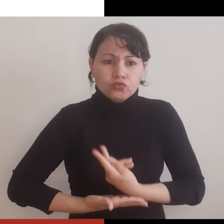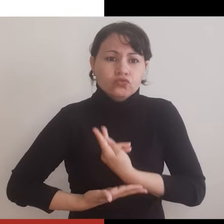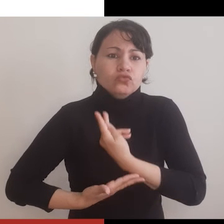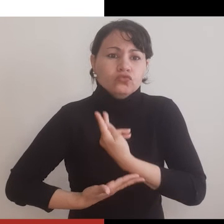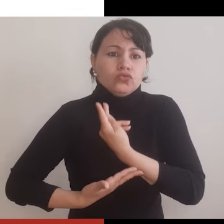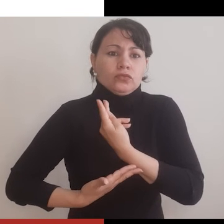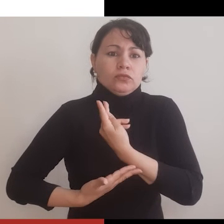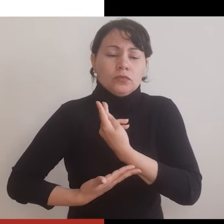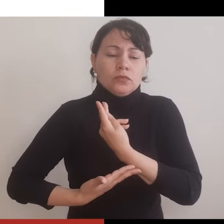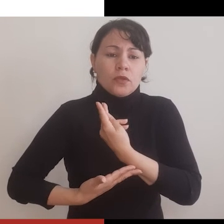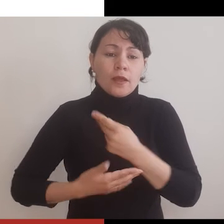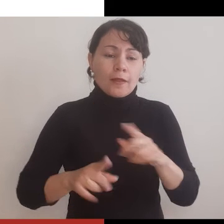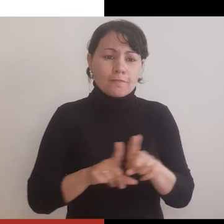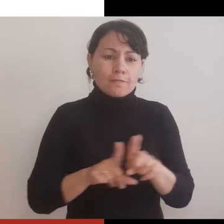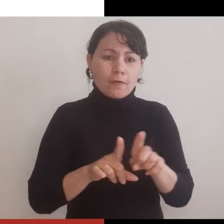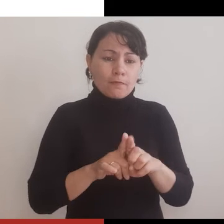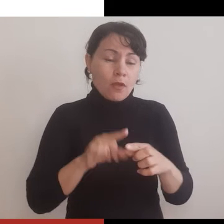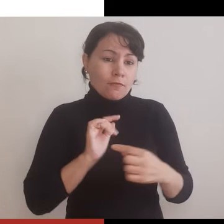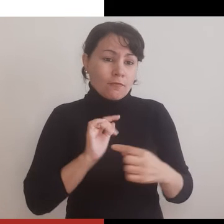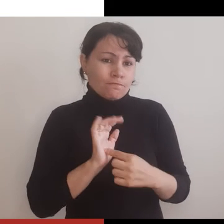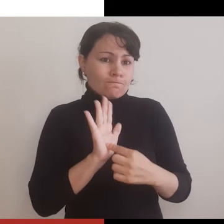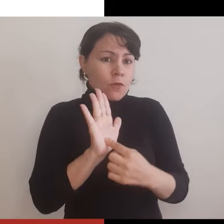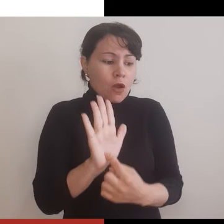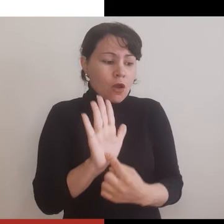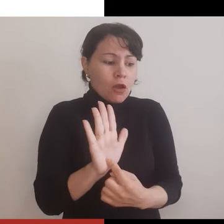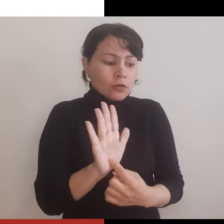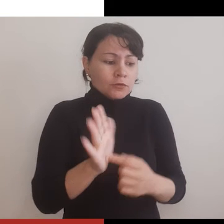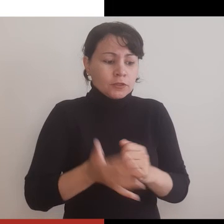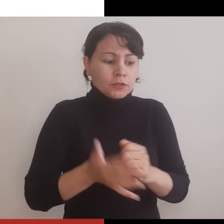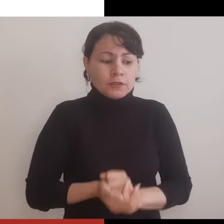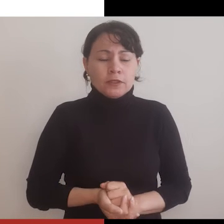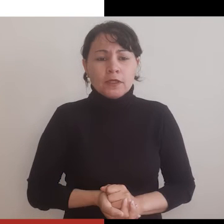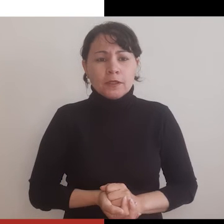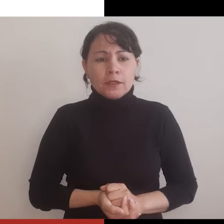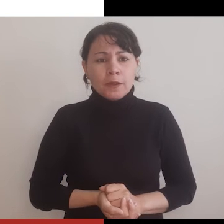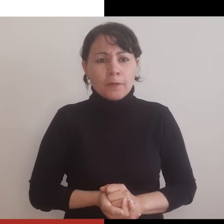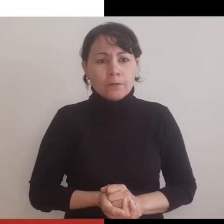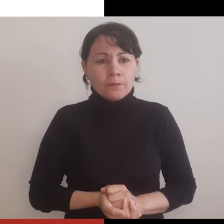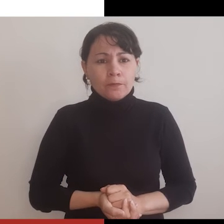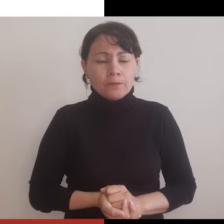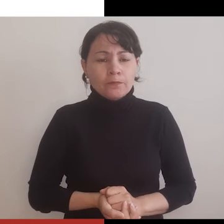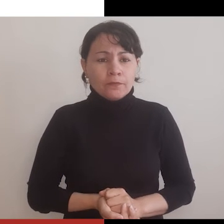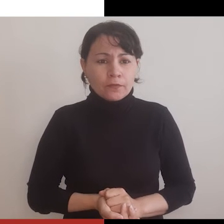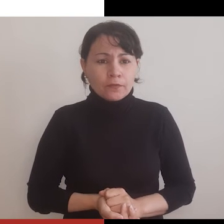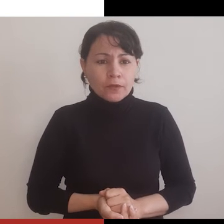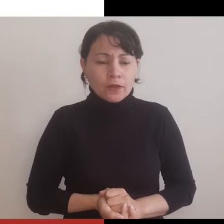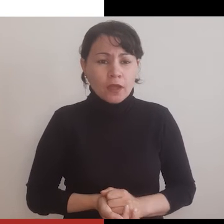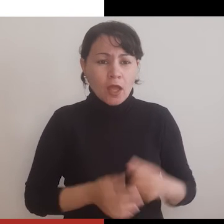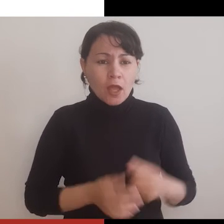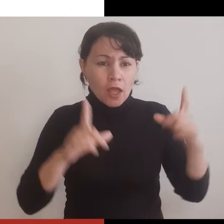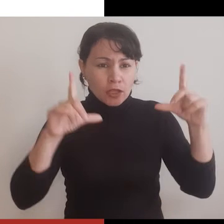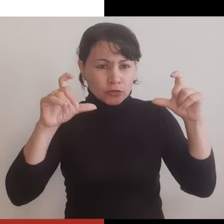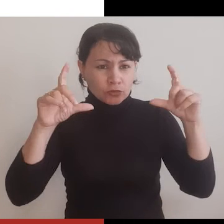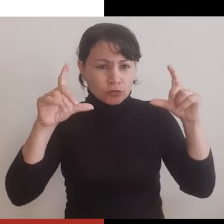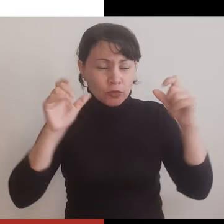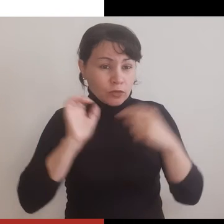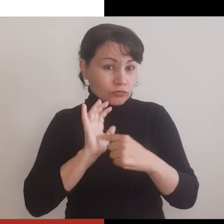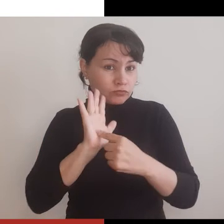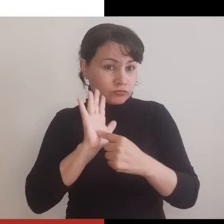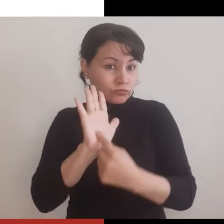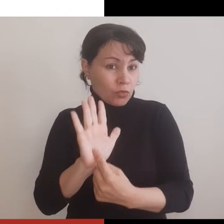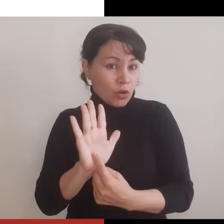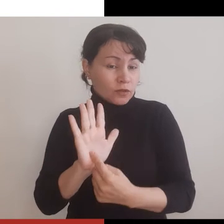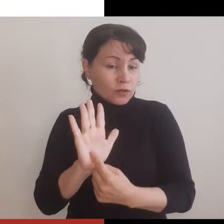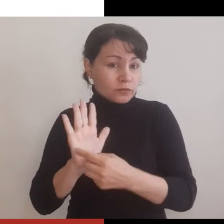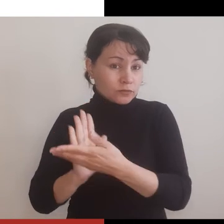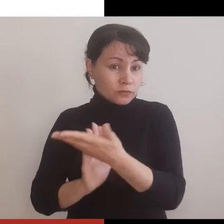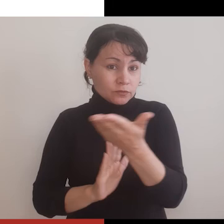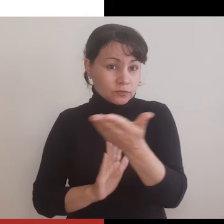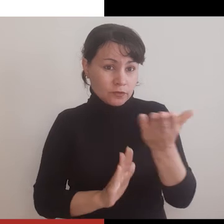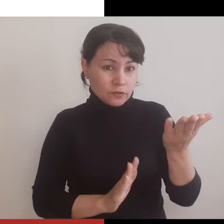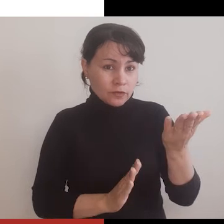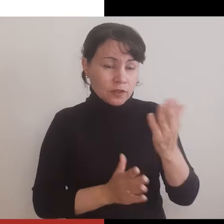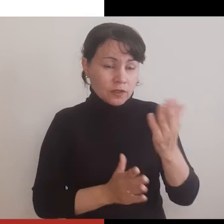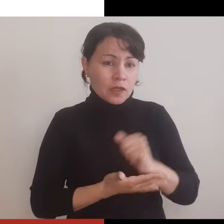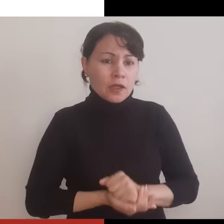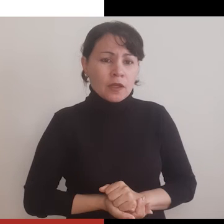transdutor. Aqui, olha, eu tenho esse aqui, né, essa figura aqui embaixo, vermelhinho, mostrando o catéter